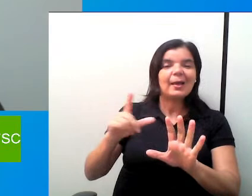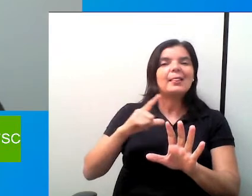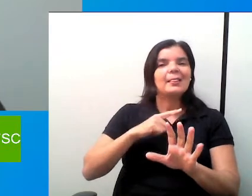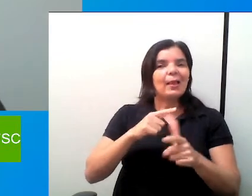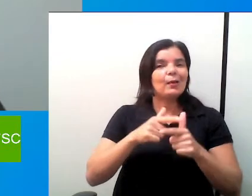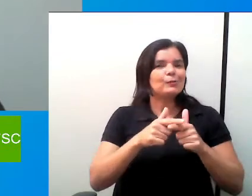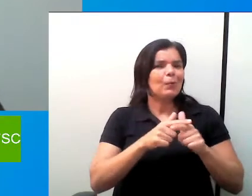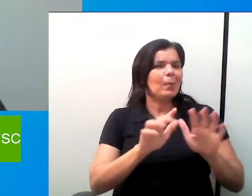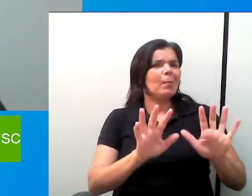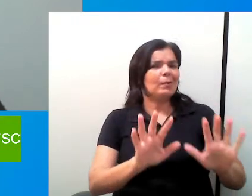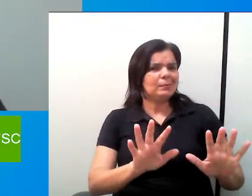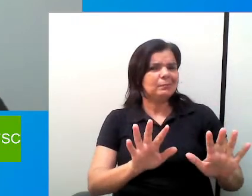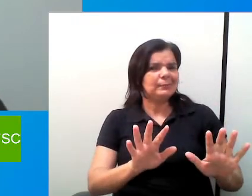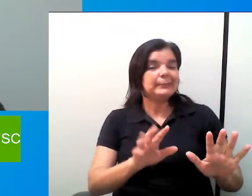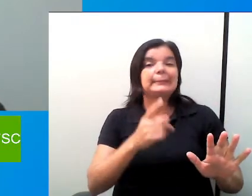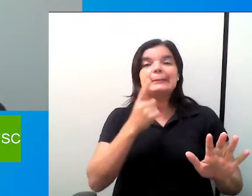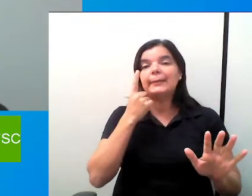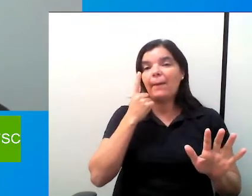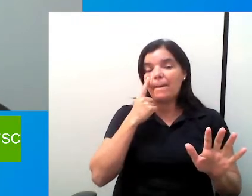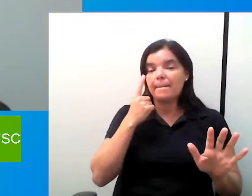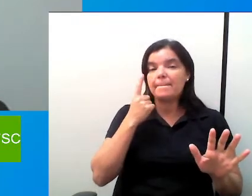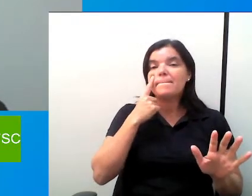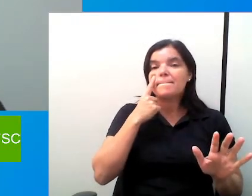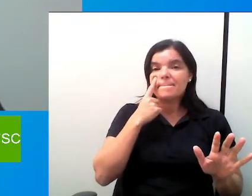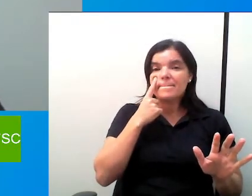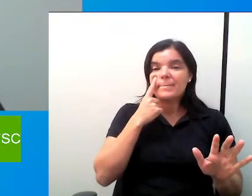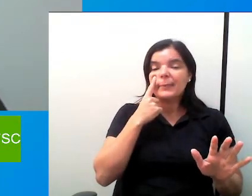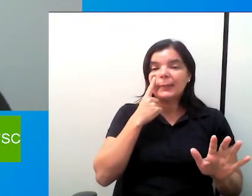problema. Eu acho que esses momentos, eles nos fazem